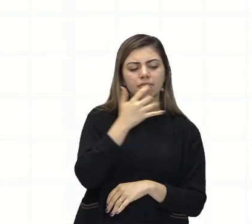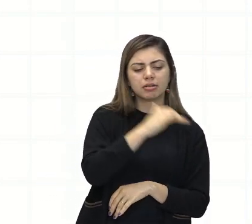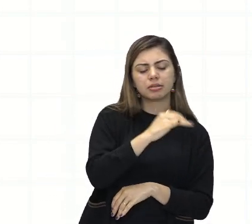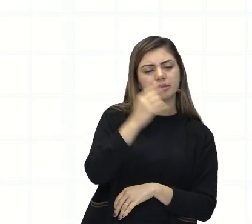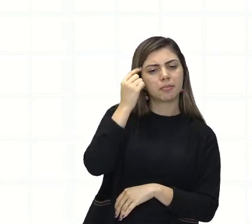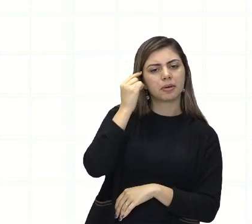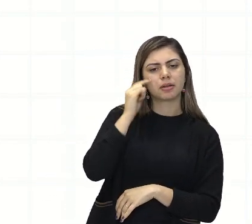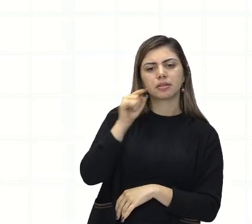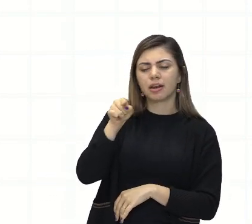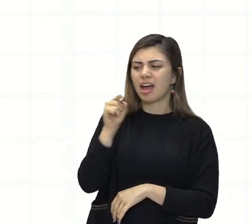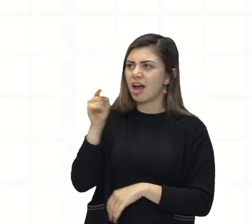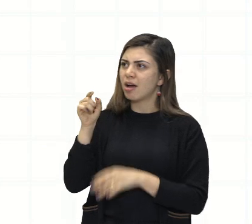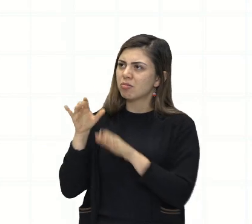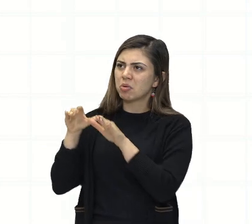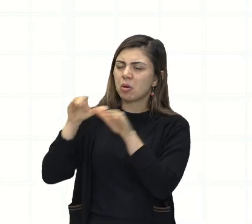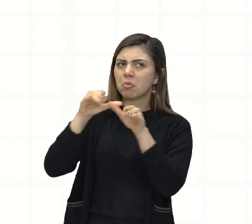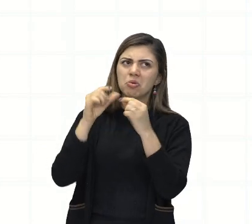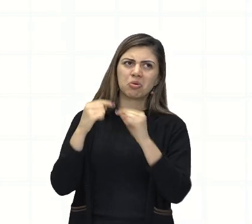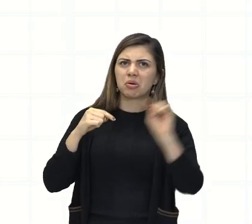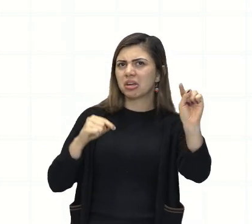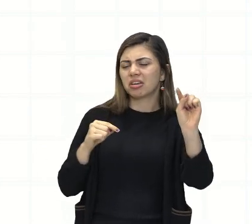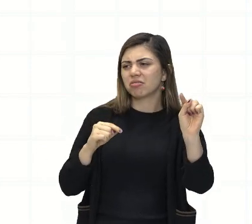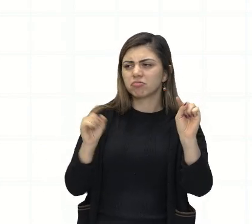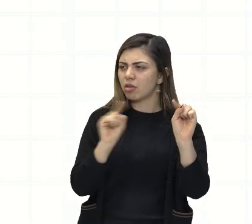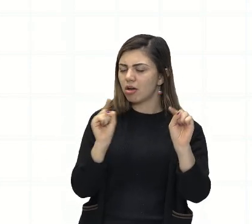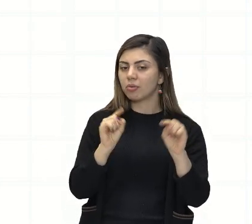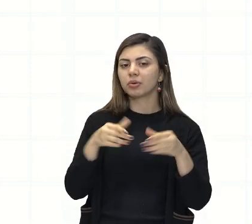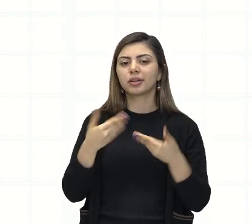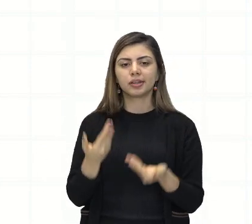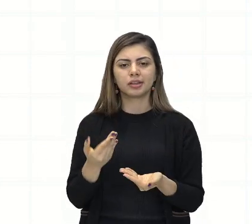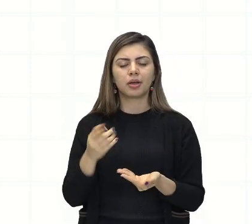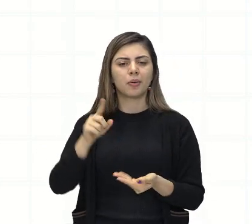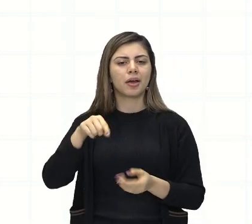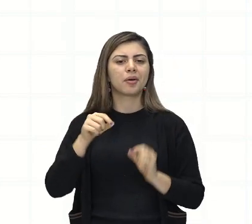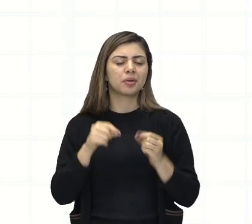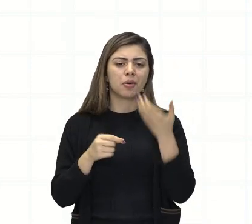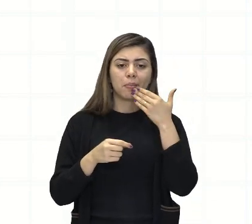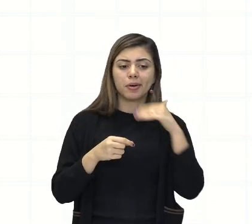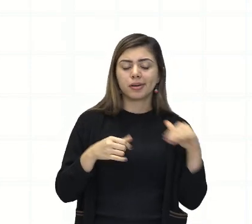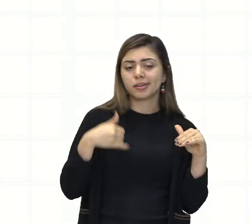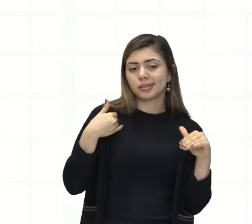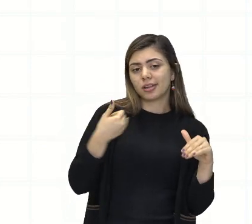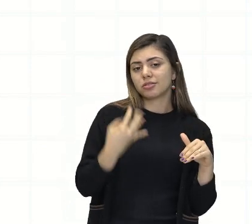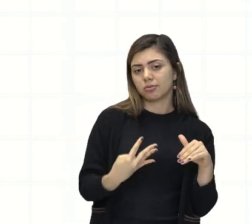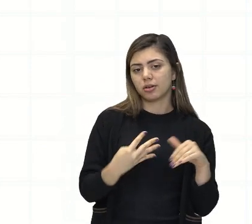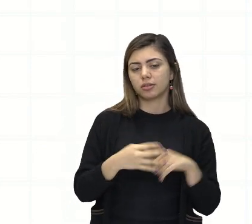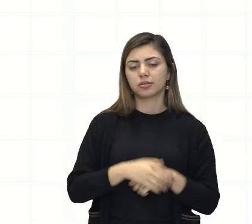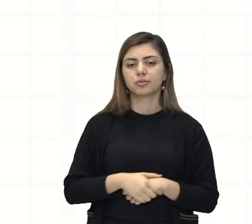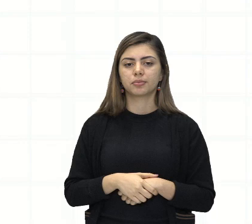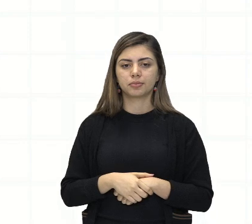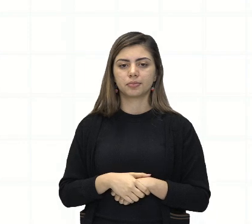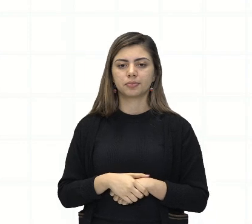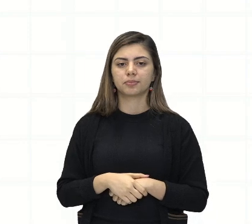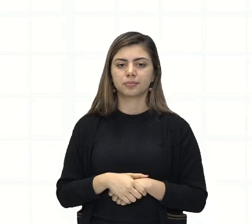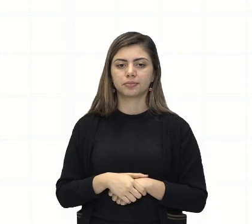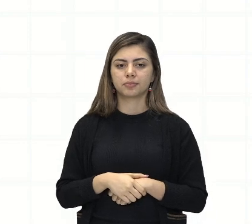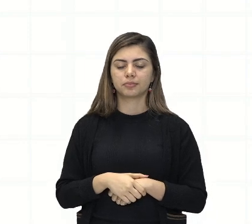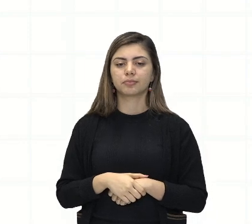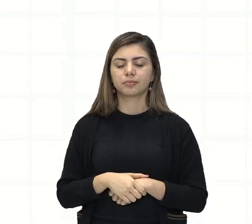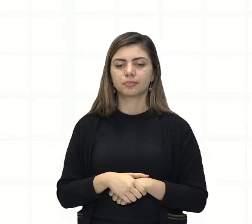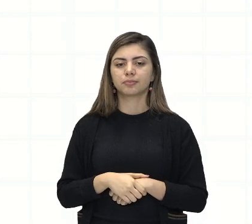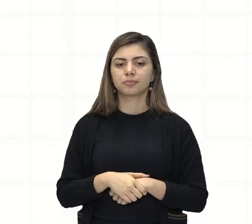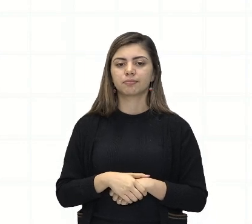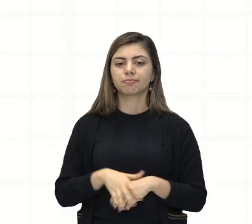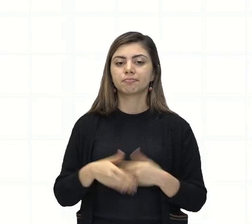o Urubu não vai lá, não sei por que chamam de Urubuí. E isso a gente está falando de uma menina ali de 4 anos de idade, né? Muito nova.